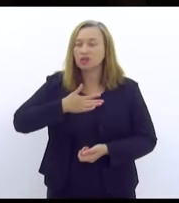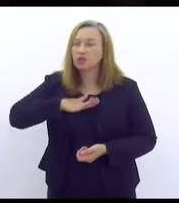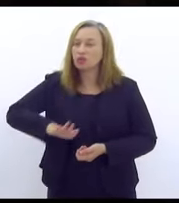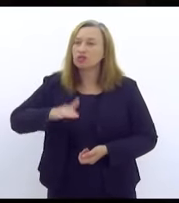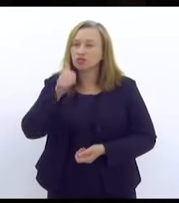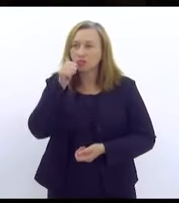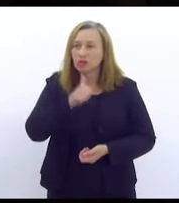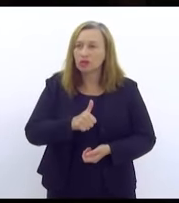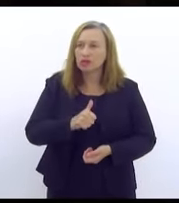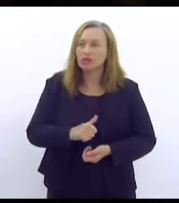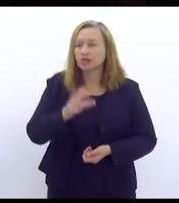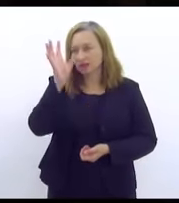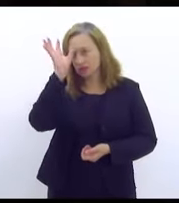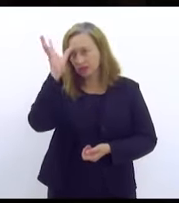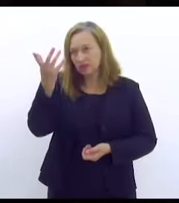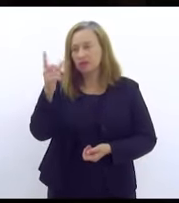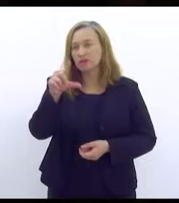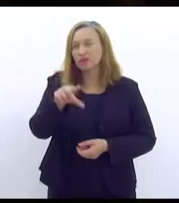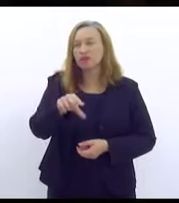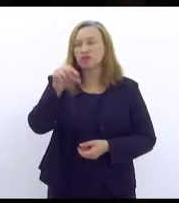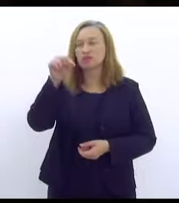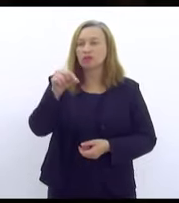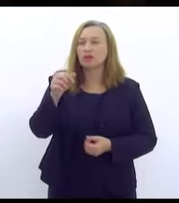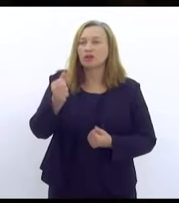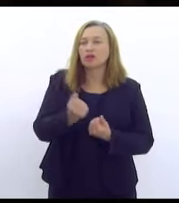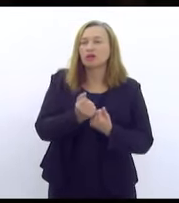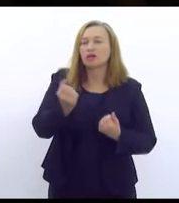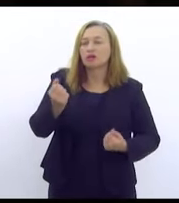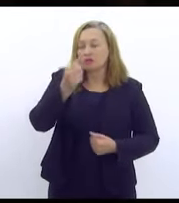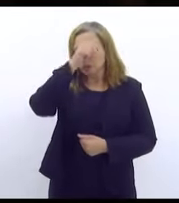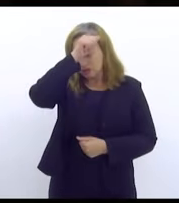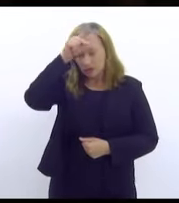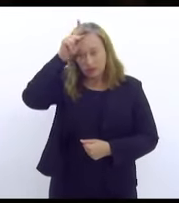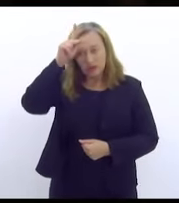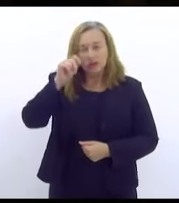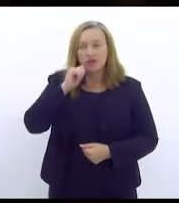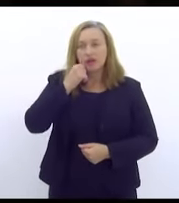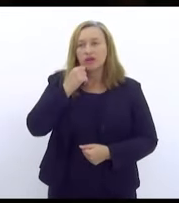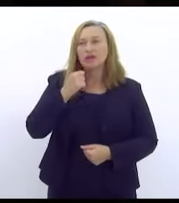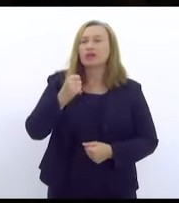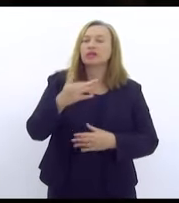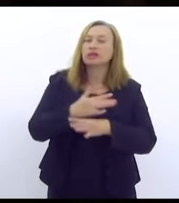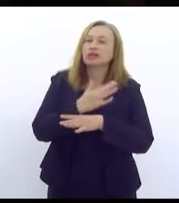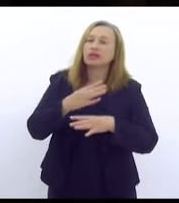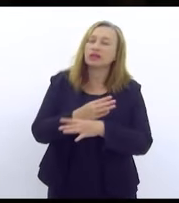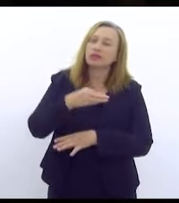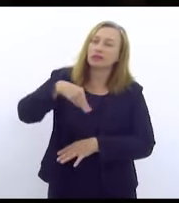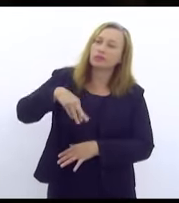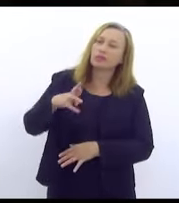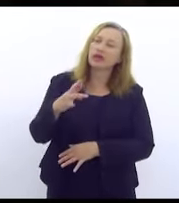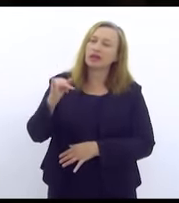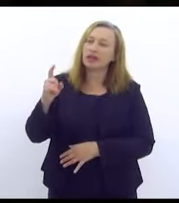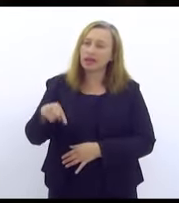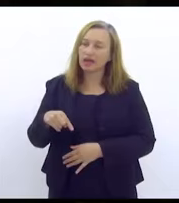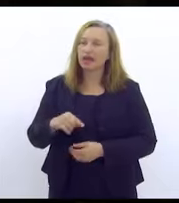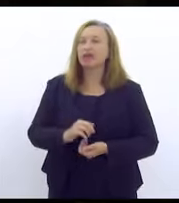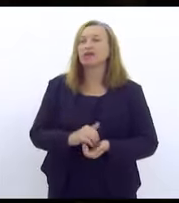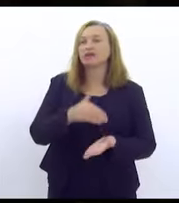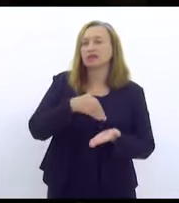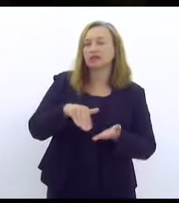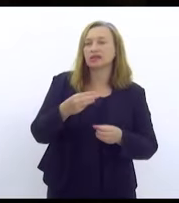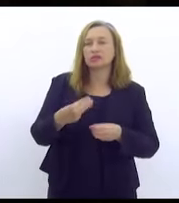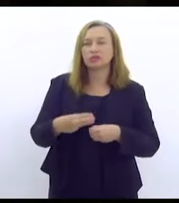mulher, resolveu nomear o vice-prefeito da cidade de Maricá, que ele também detesta, como secretário municipal e,